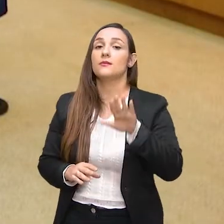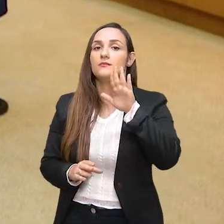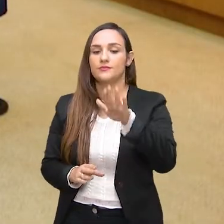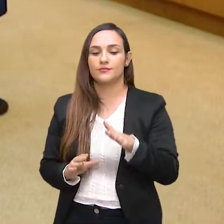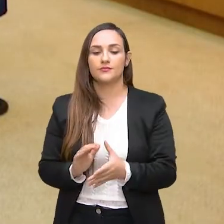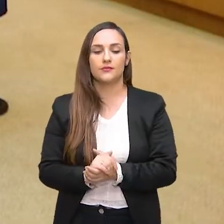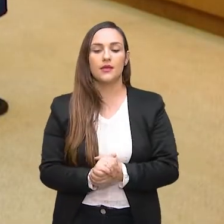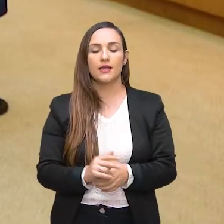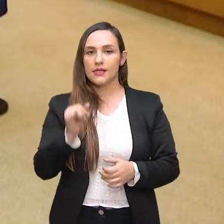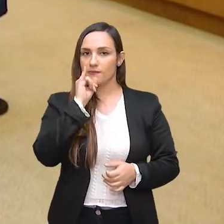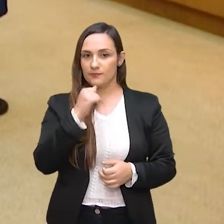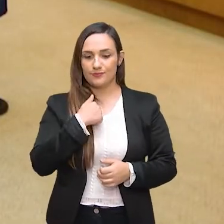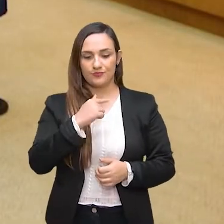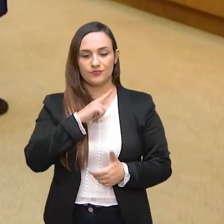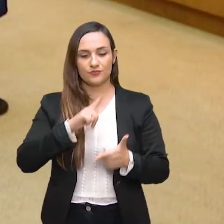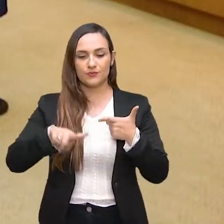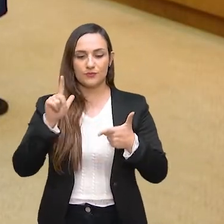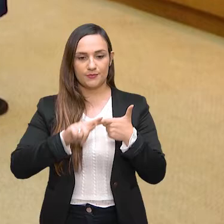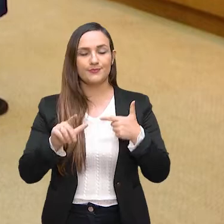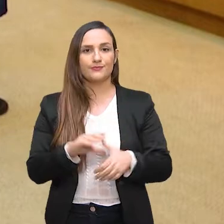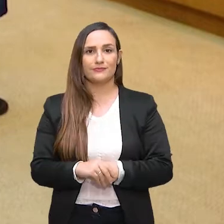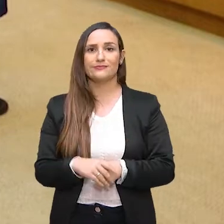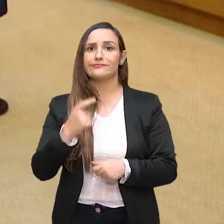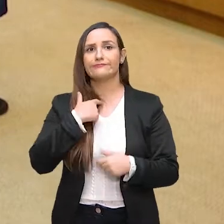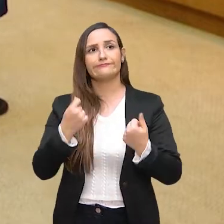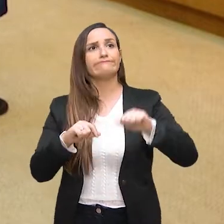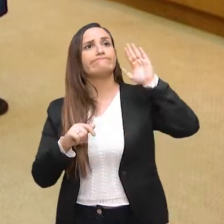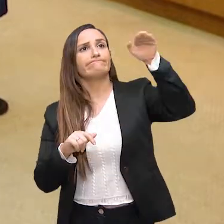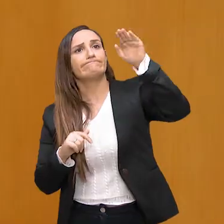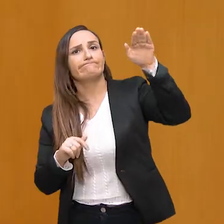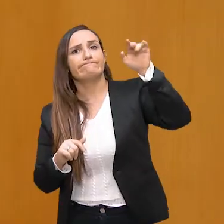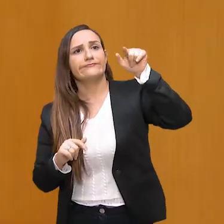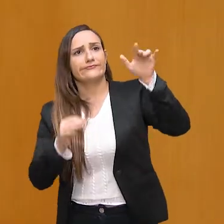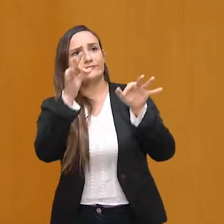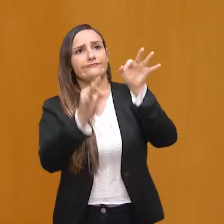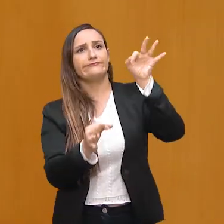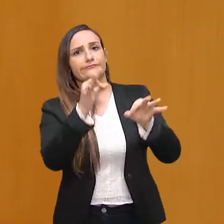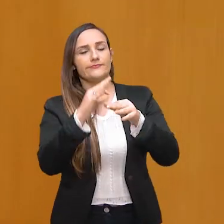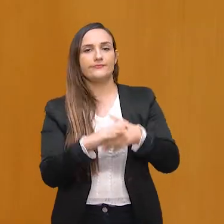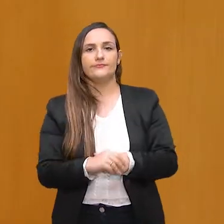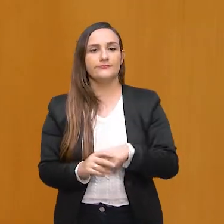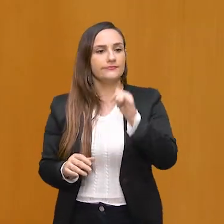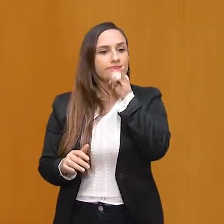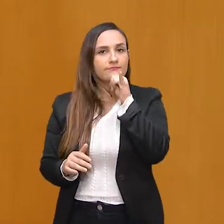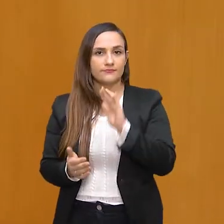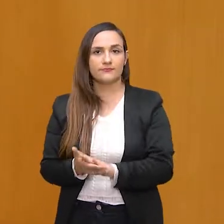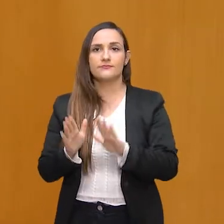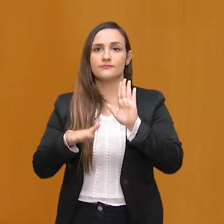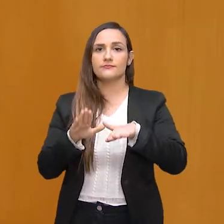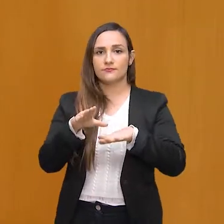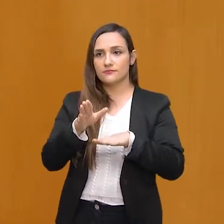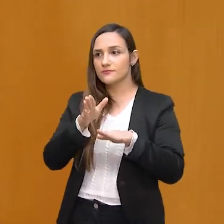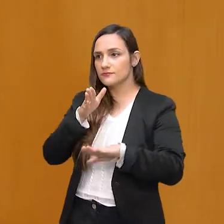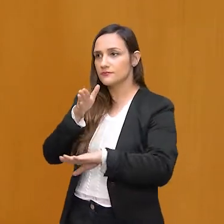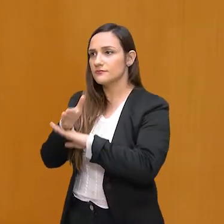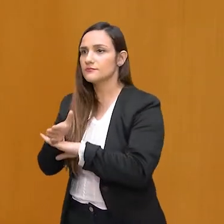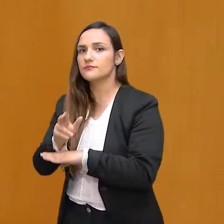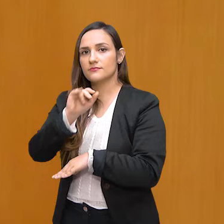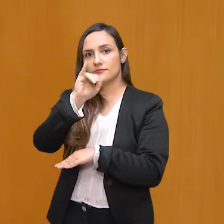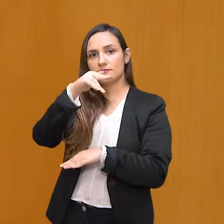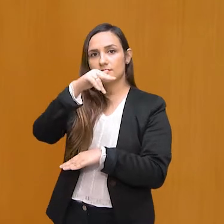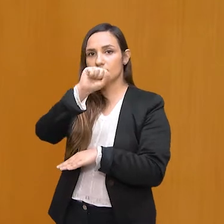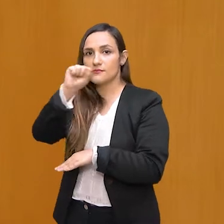momento em que você tem um problema na tua vida e você precisa do judiciário. Então, um exemplo, você vai ao INSS para pedir